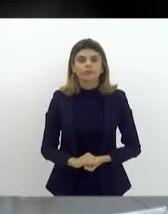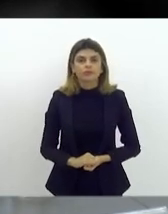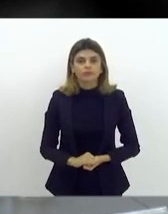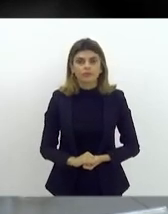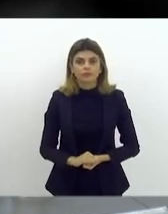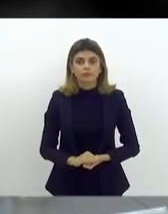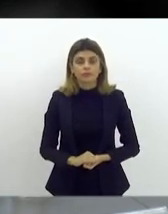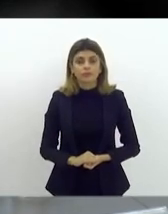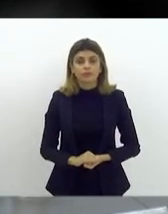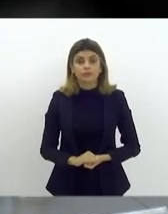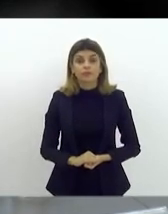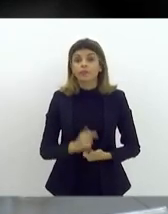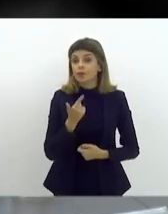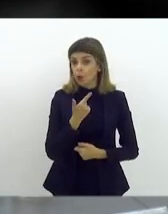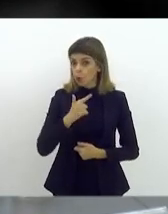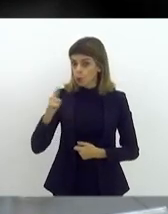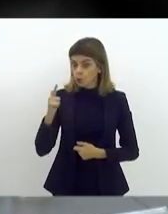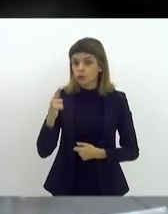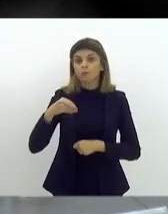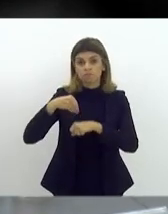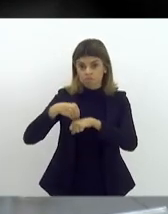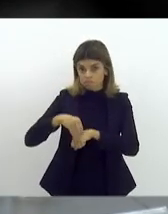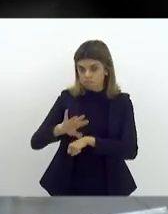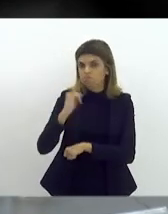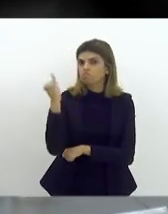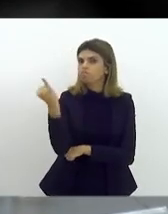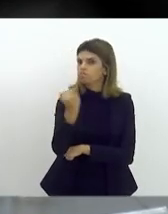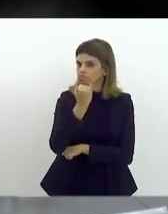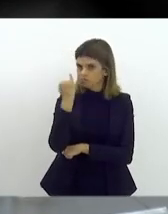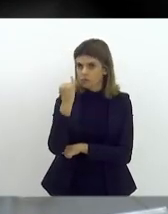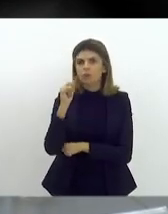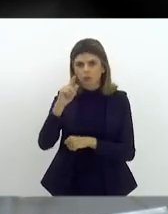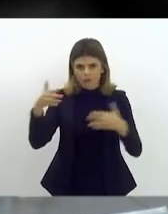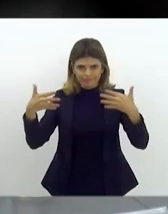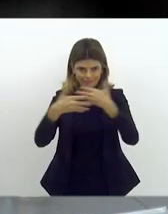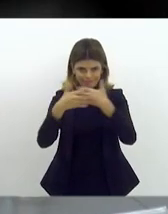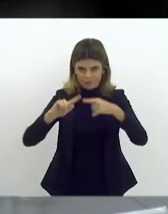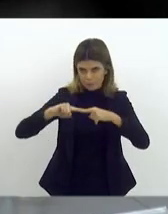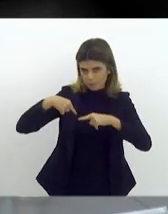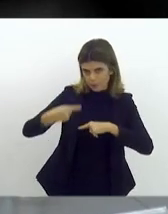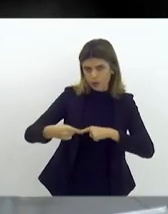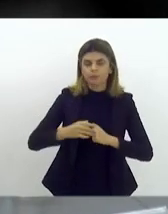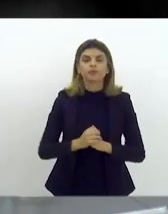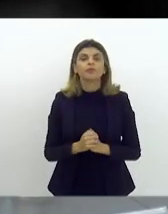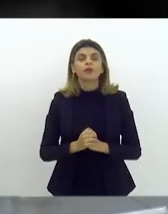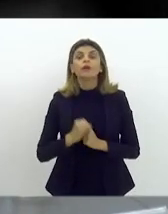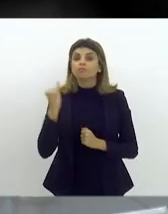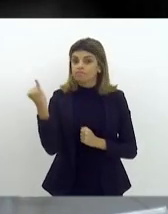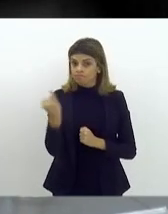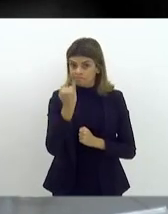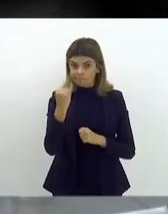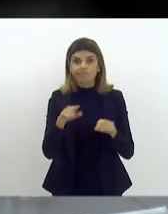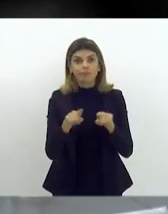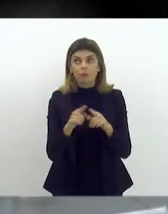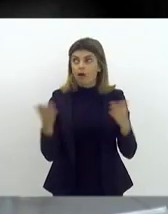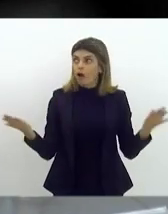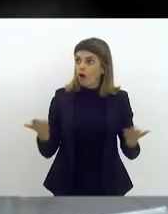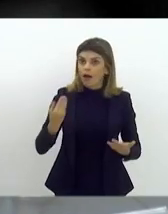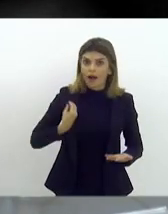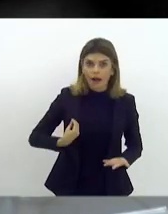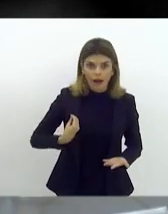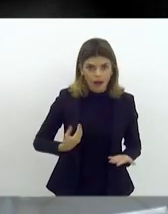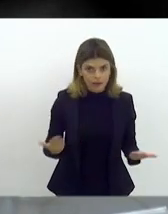ainda outro delito muito importante que pode passar para o próximo outro delito muito importante na atualidade